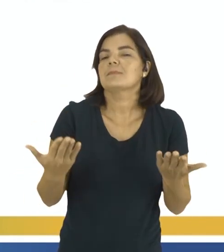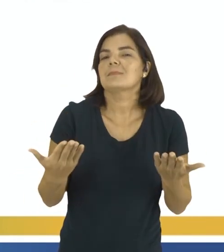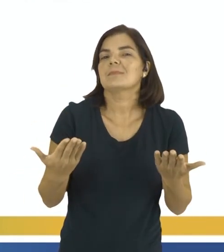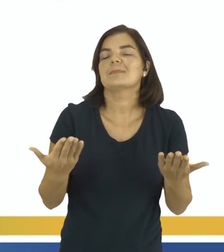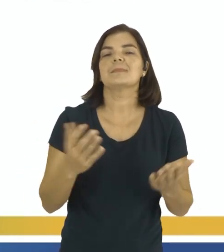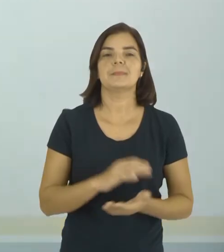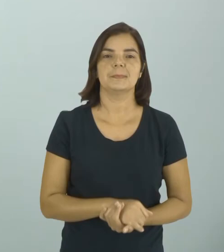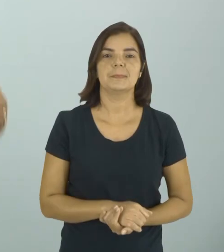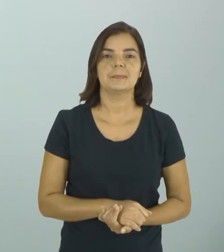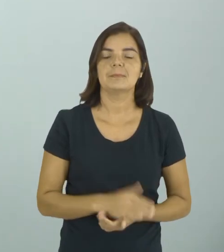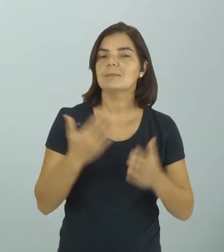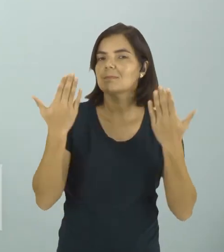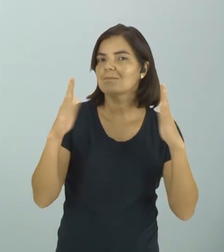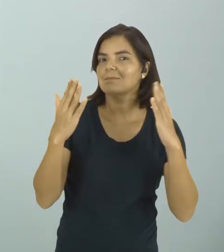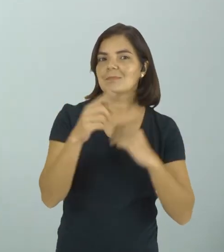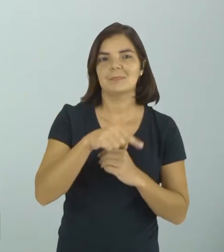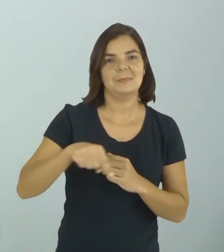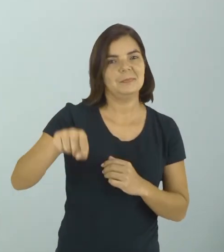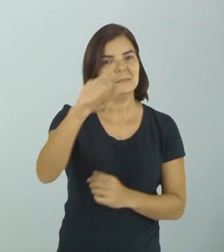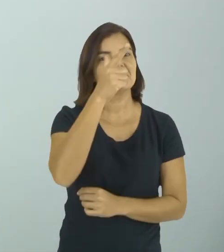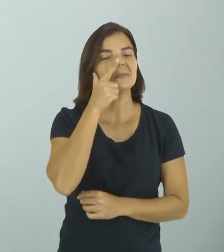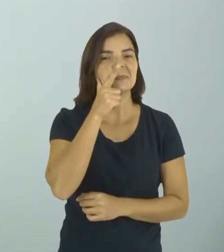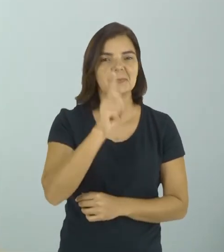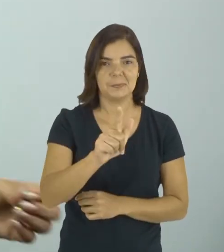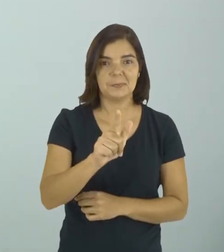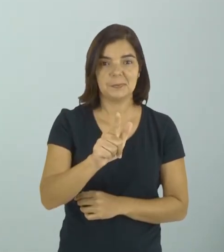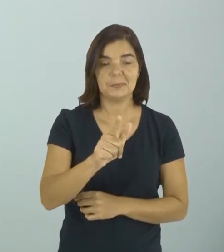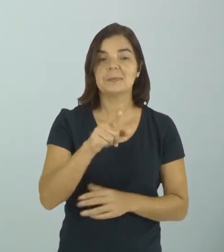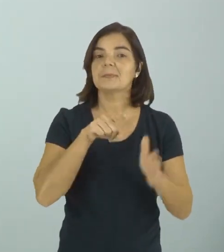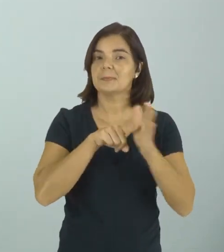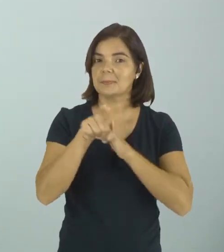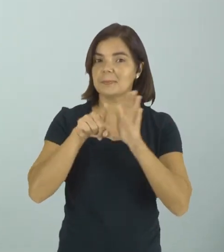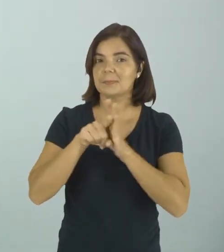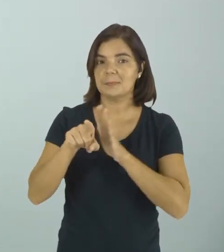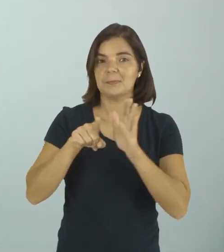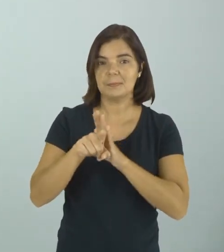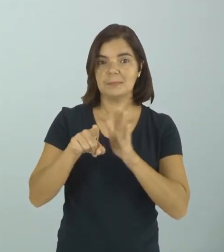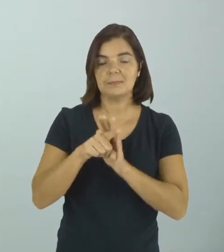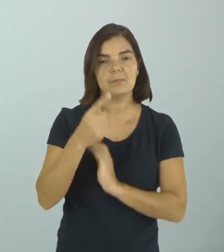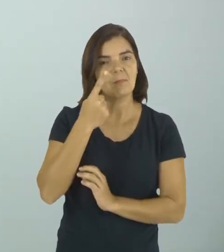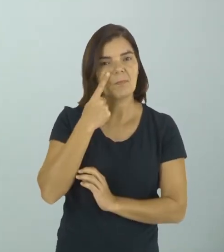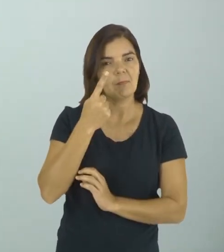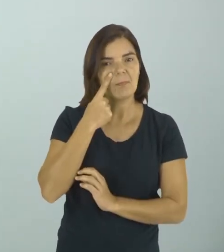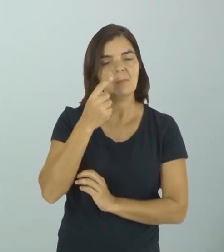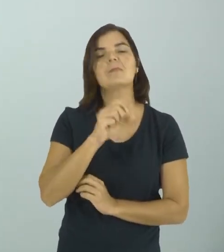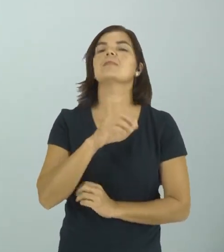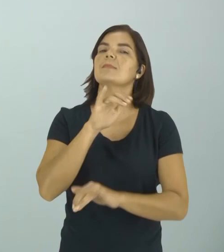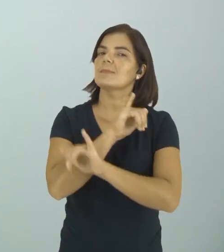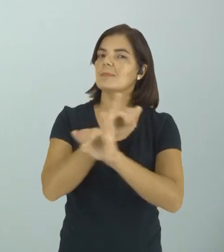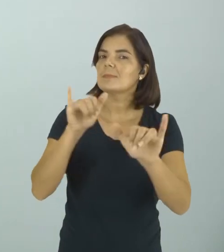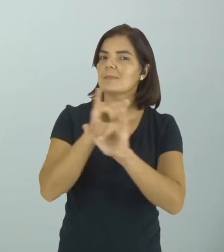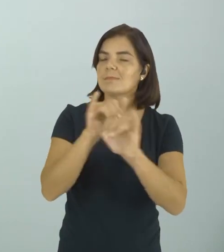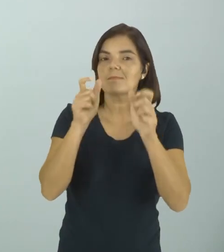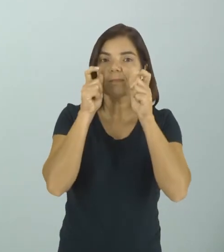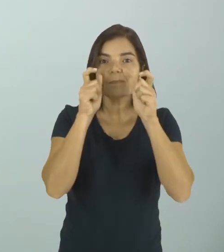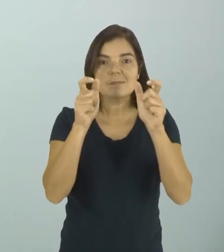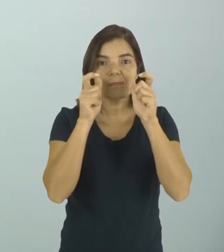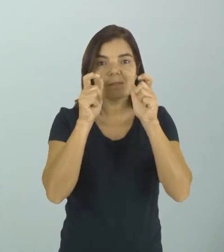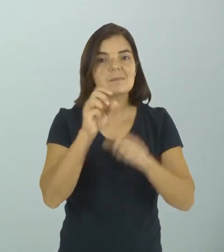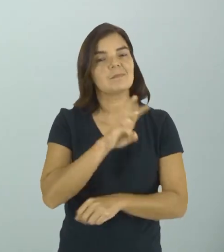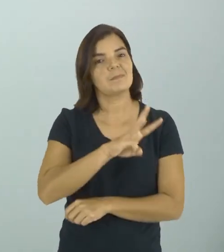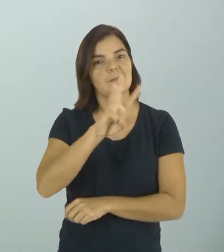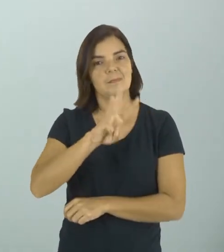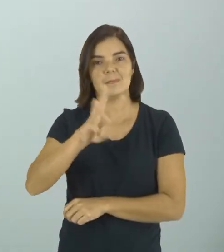é só. Parabéns vocês que acertaram essas questões. Fique de olho para mais informações. Fiquem atentos à nossa